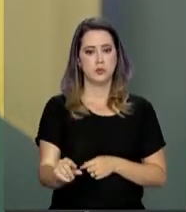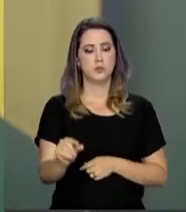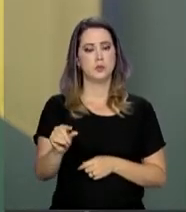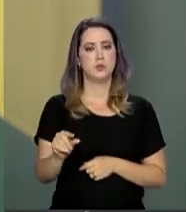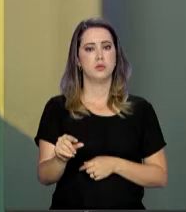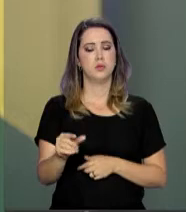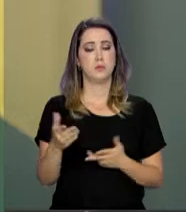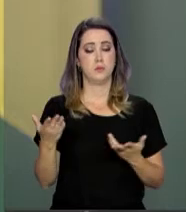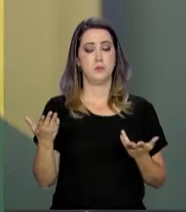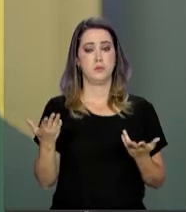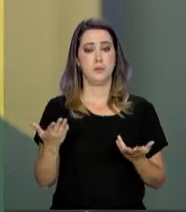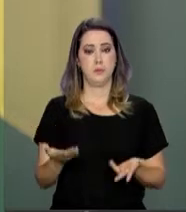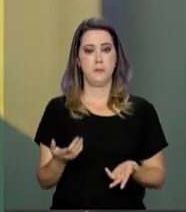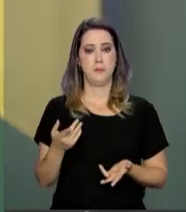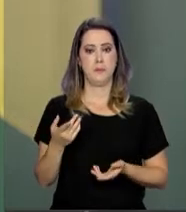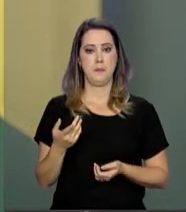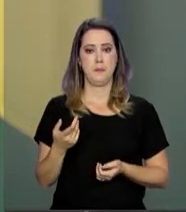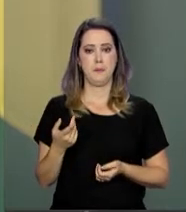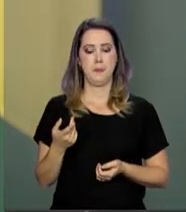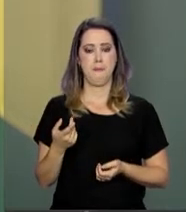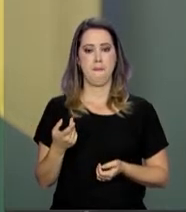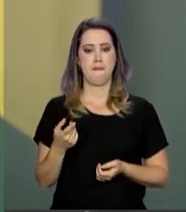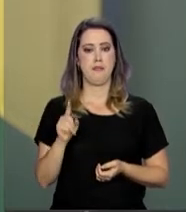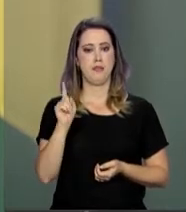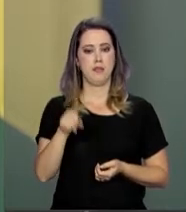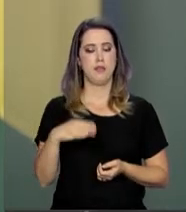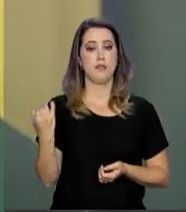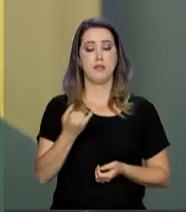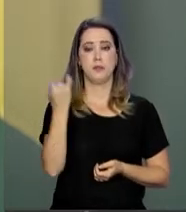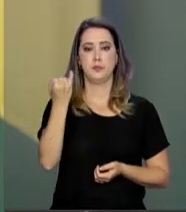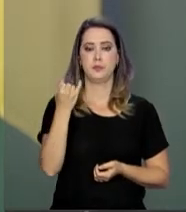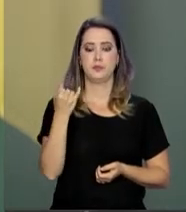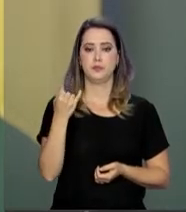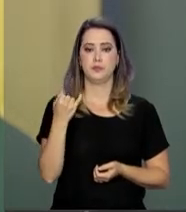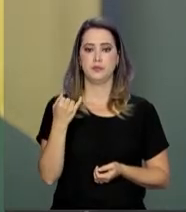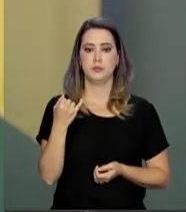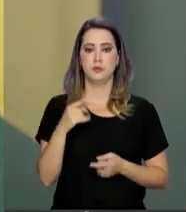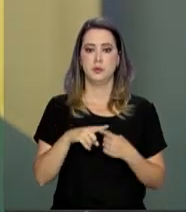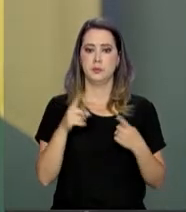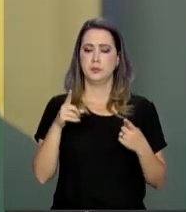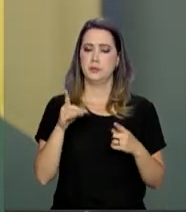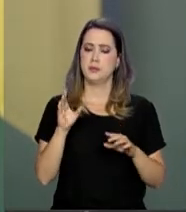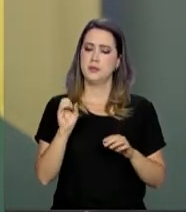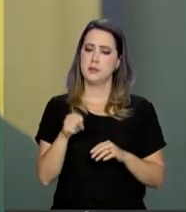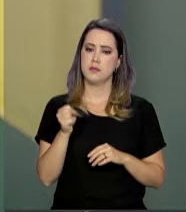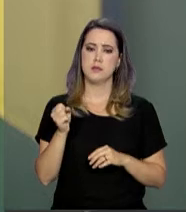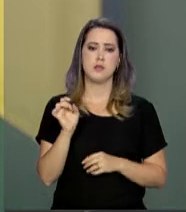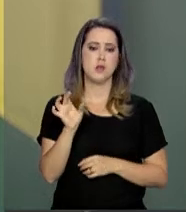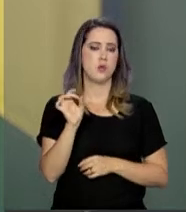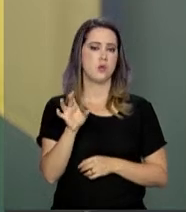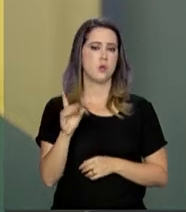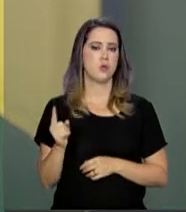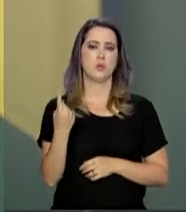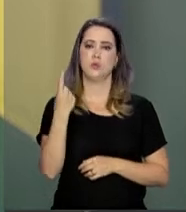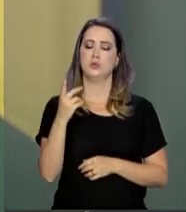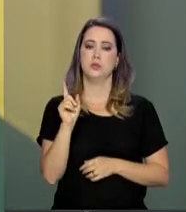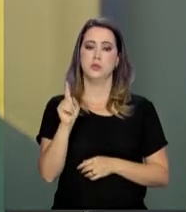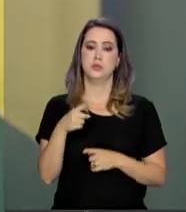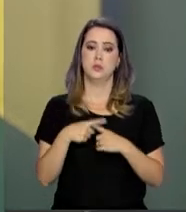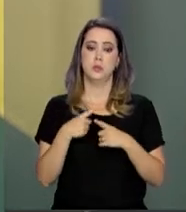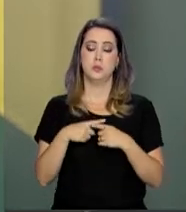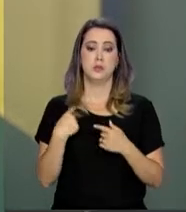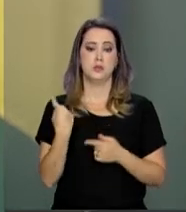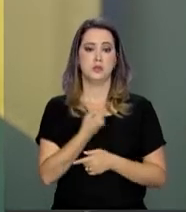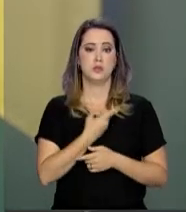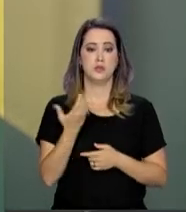mercado isso é essencial mas evidentemente que não era suficiente por isso nós